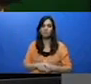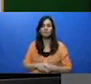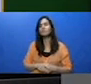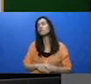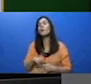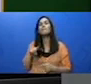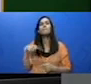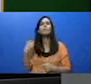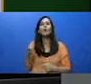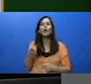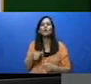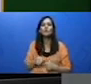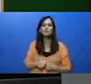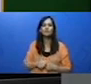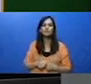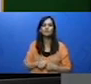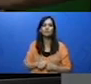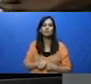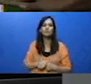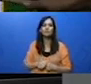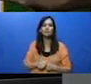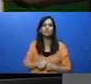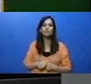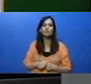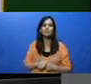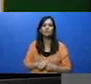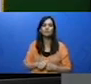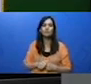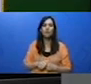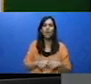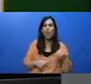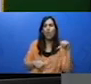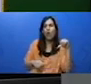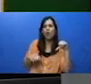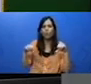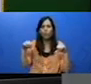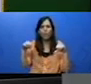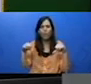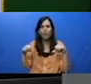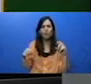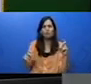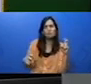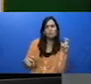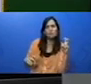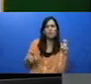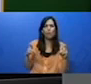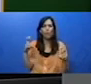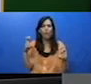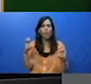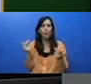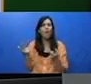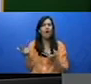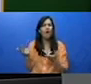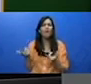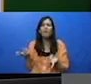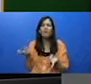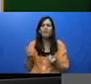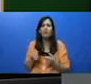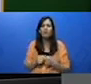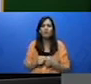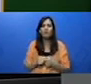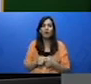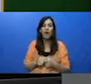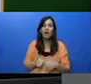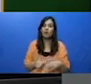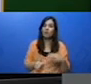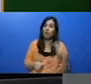Próximo, comparando. 9.000 e 9.000 são iguais. 5 e 5, aqui eu tenho 1 e aqui eu tenho